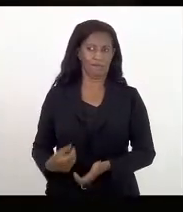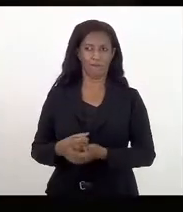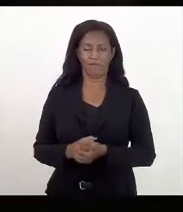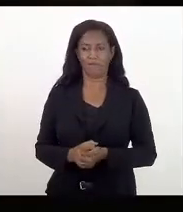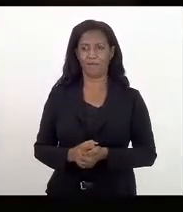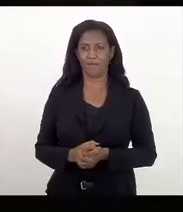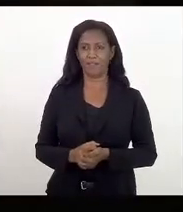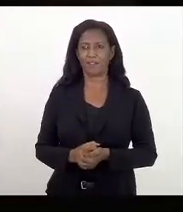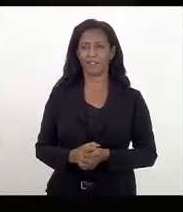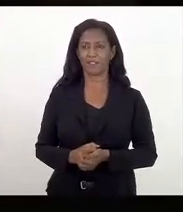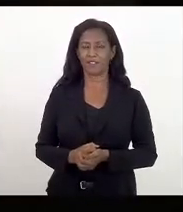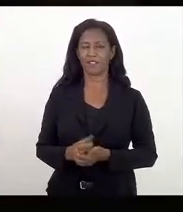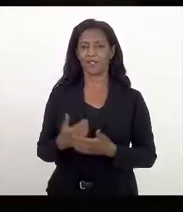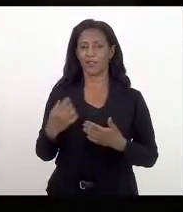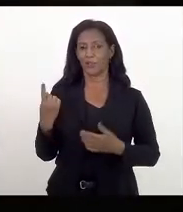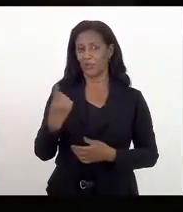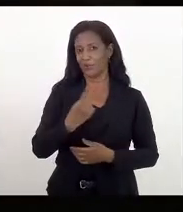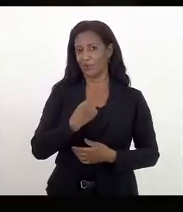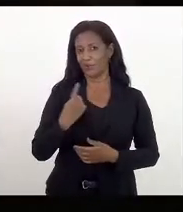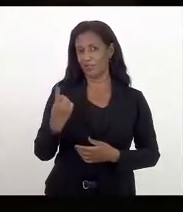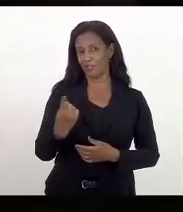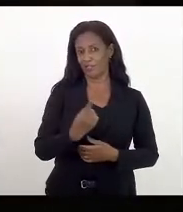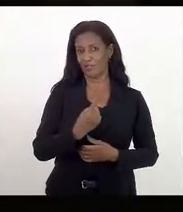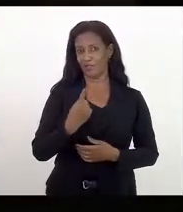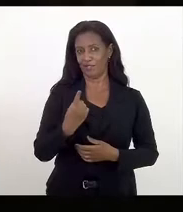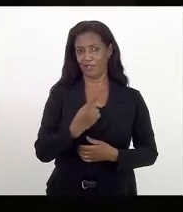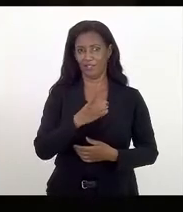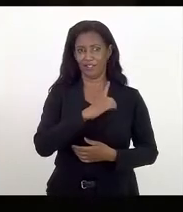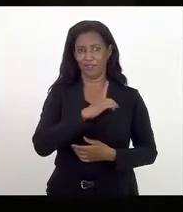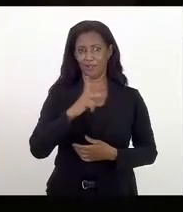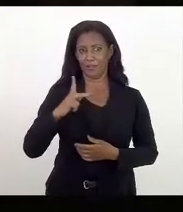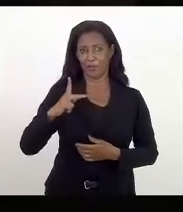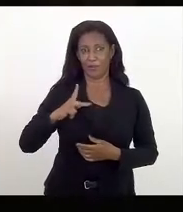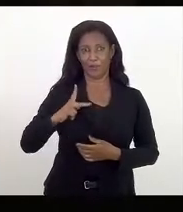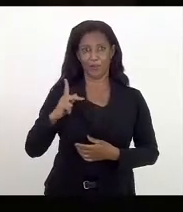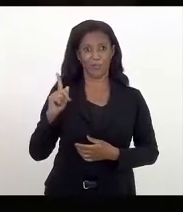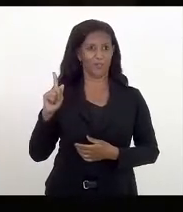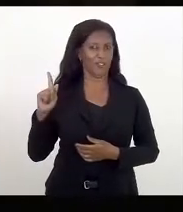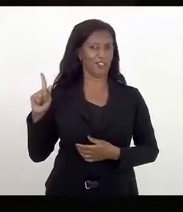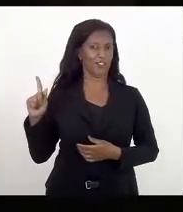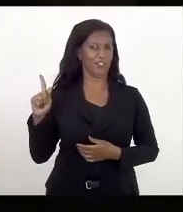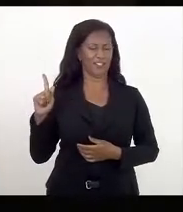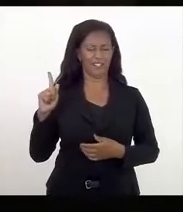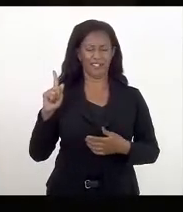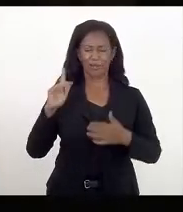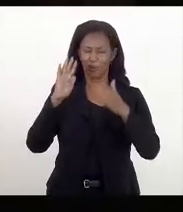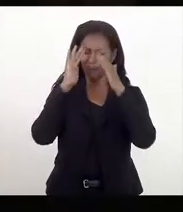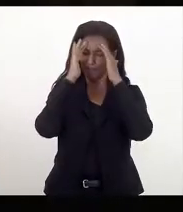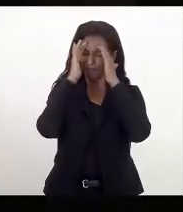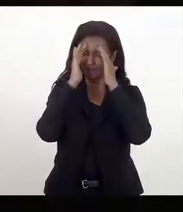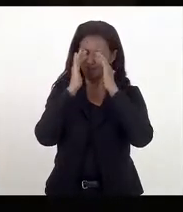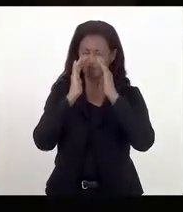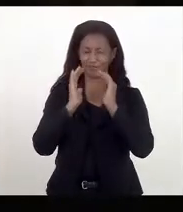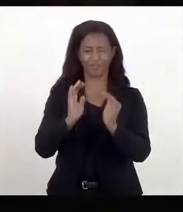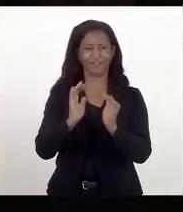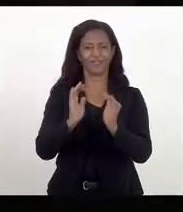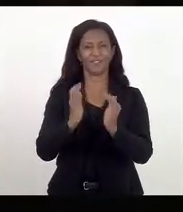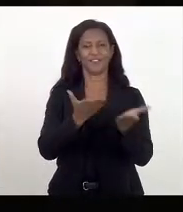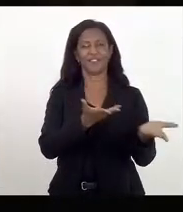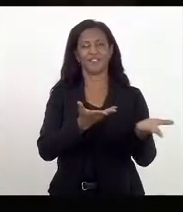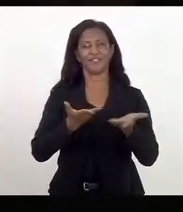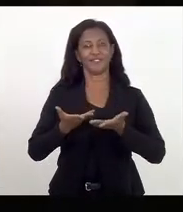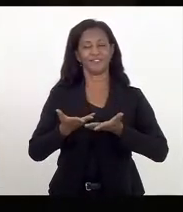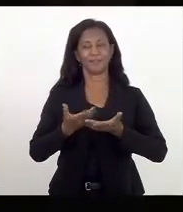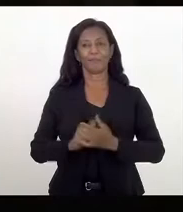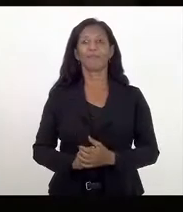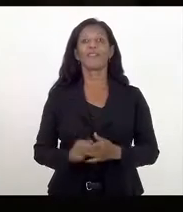nosso queridíssimo defensor público geral, é um prazer, uma honra muito grande recebê-lo e